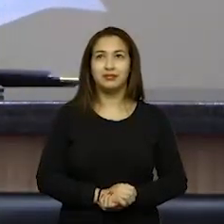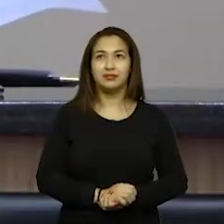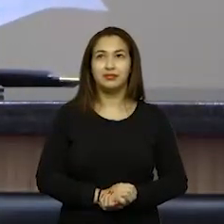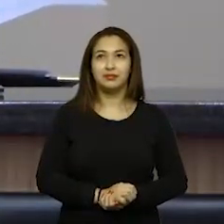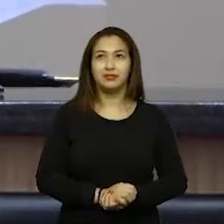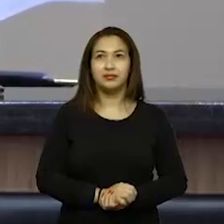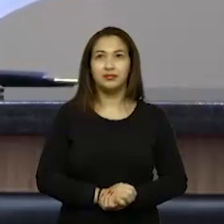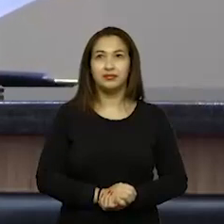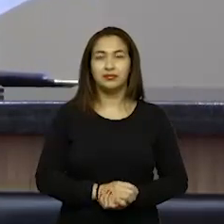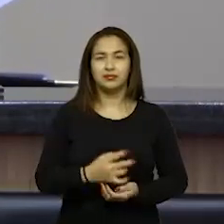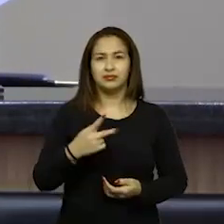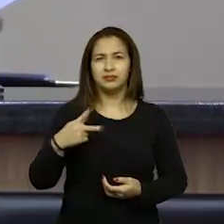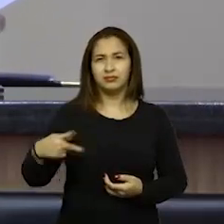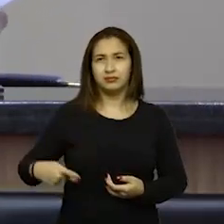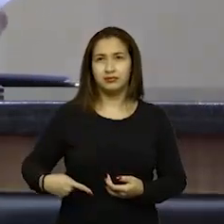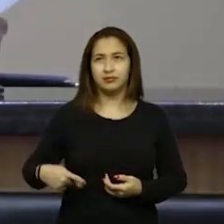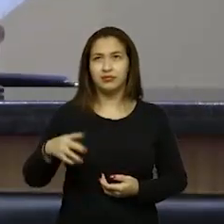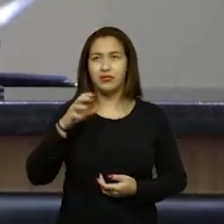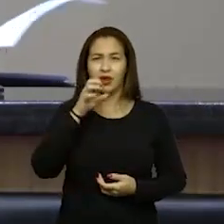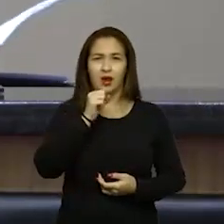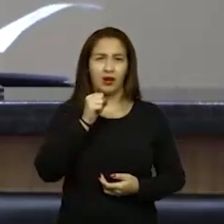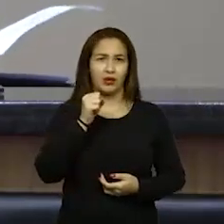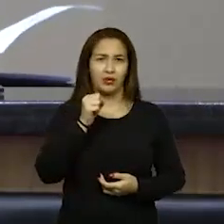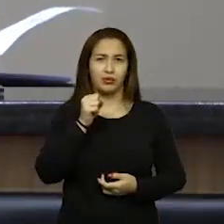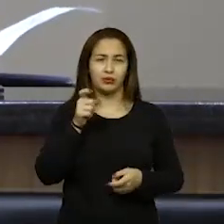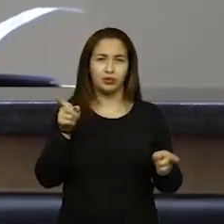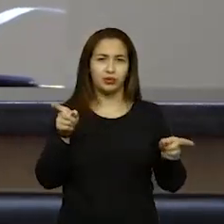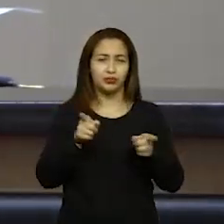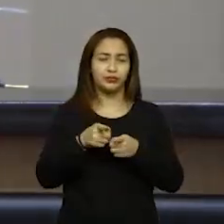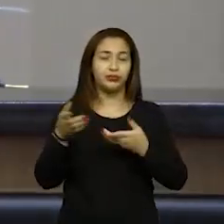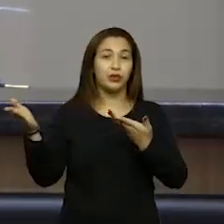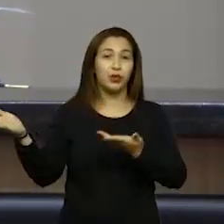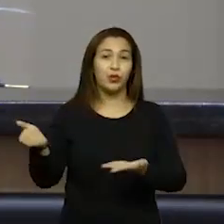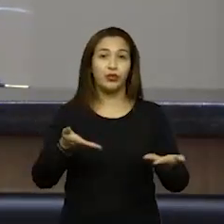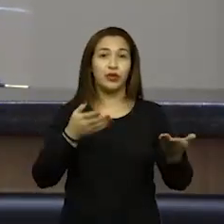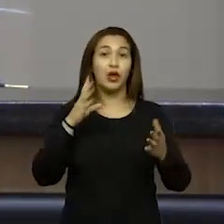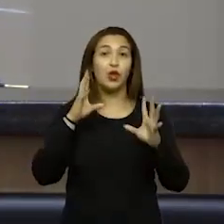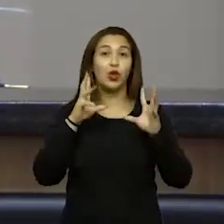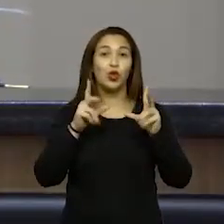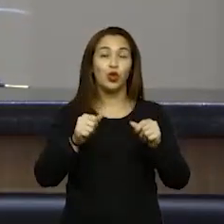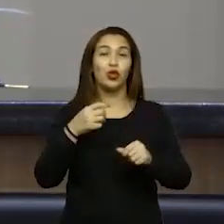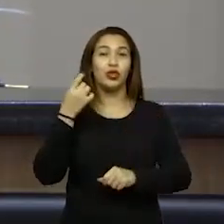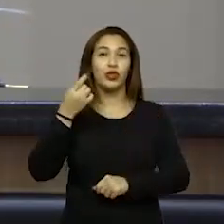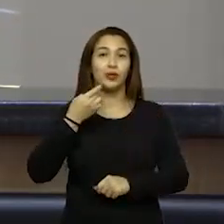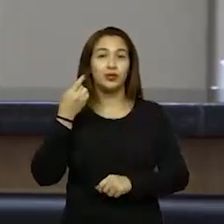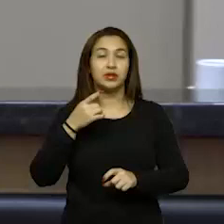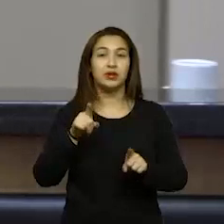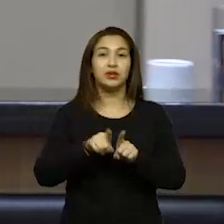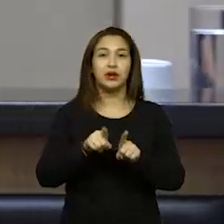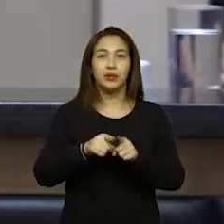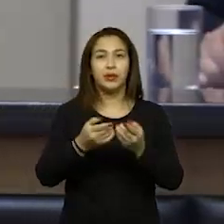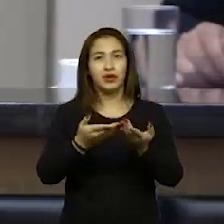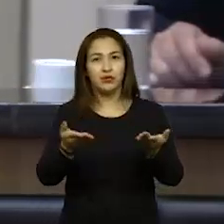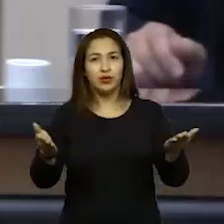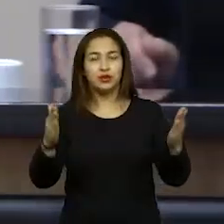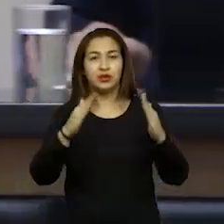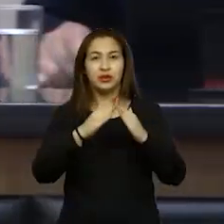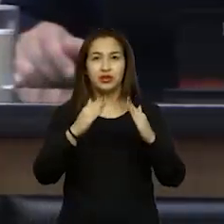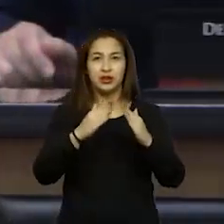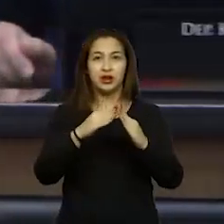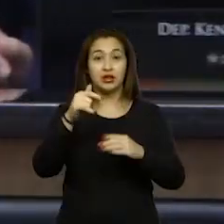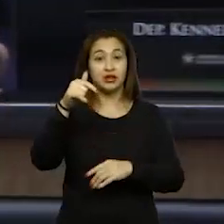Senhor presidente, só uma questão de ordem, fazer um convite a todos os deputados e também aos funcionários da casa. Hoje, às